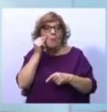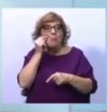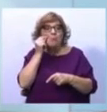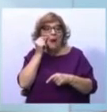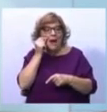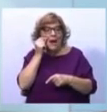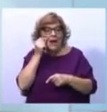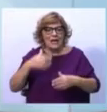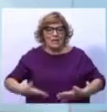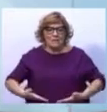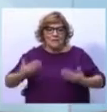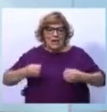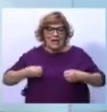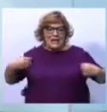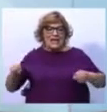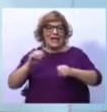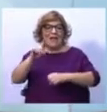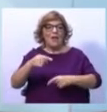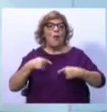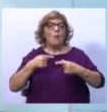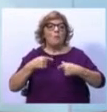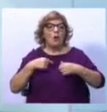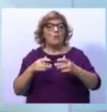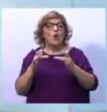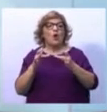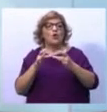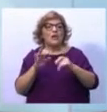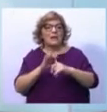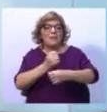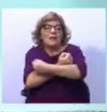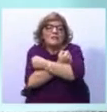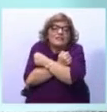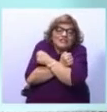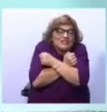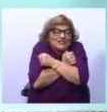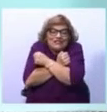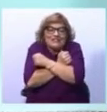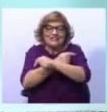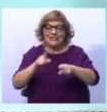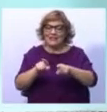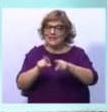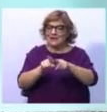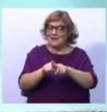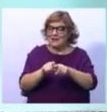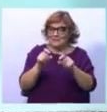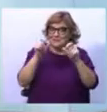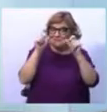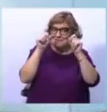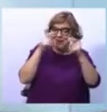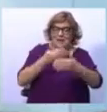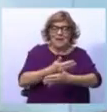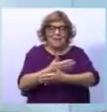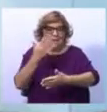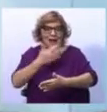pais despidos da cintura para cima a fazerem eles próprios contacto pele a pele com estes bebés, que se mantêm despertos, ao contrário dos bebés